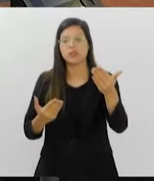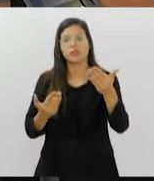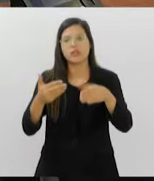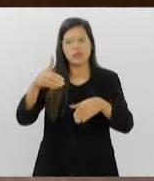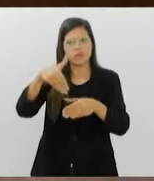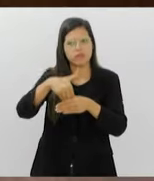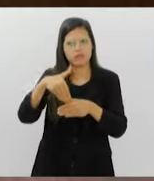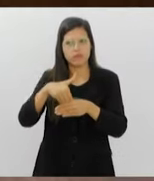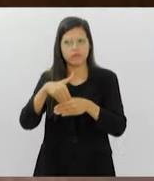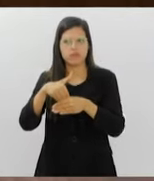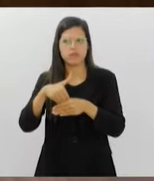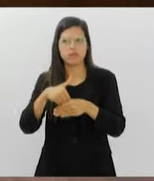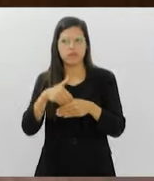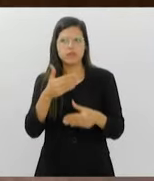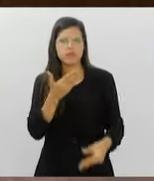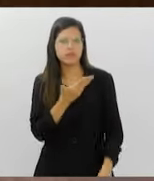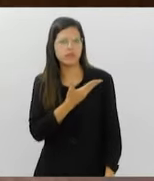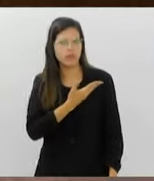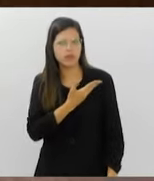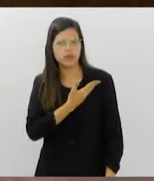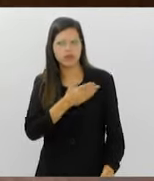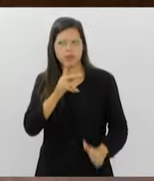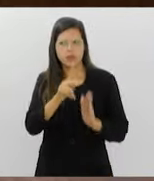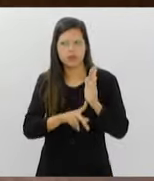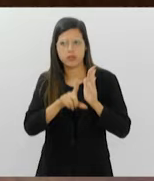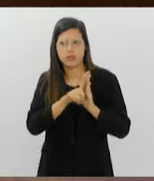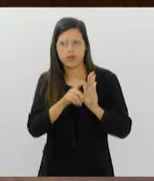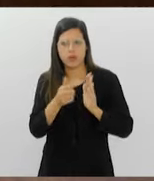meus colegas por esse projeto de lei número